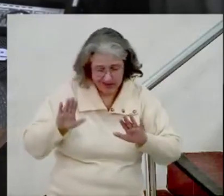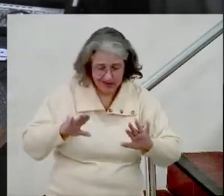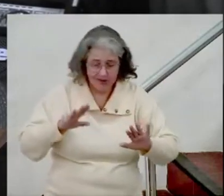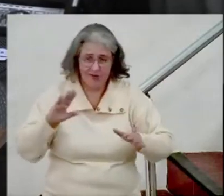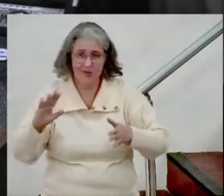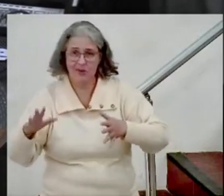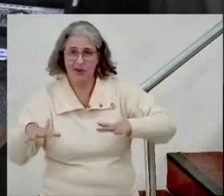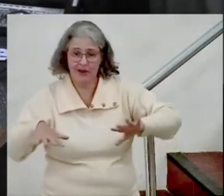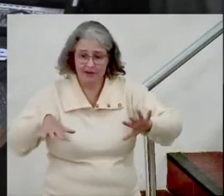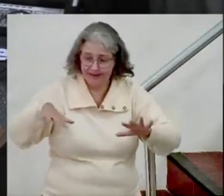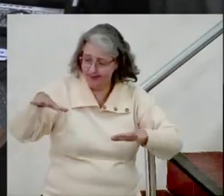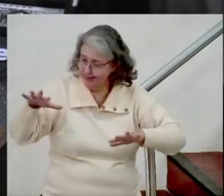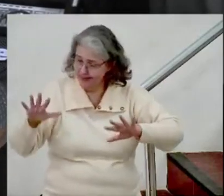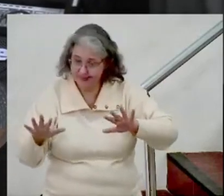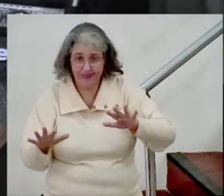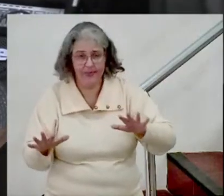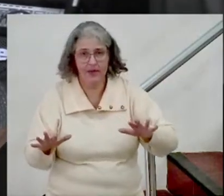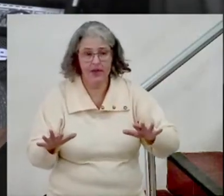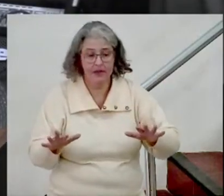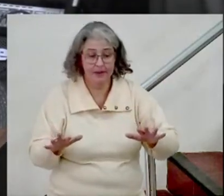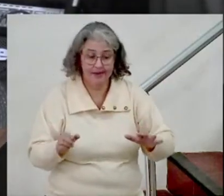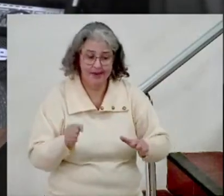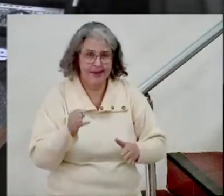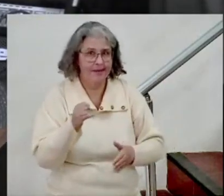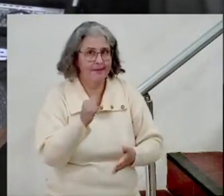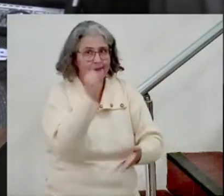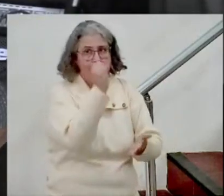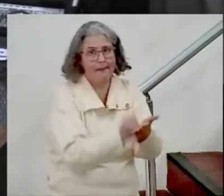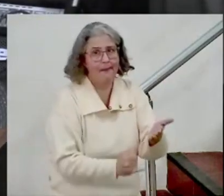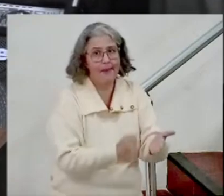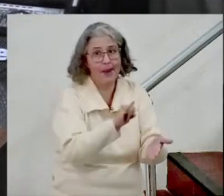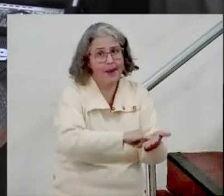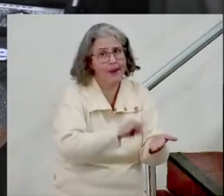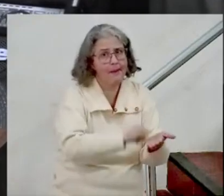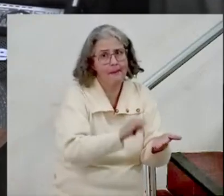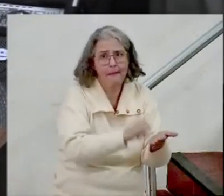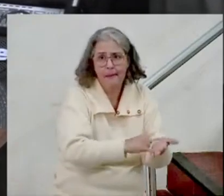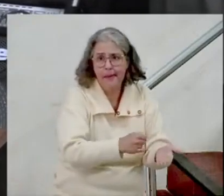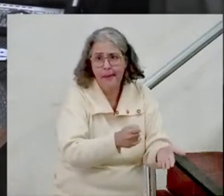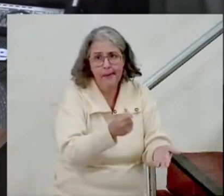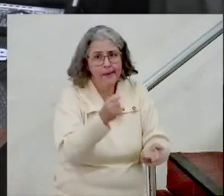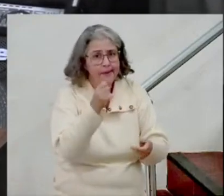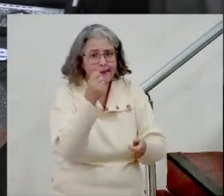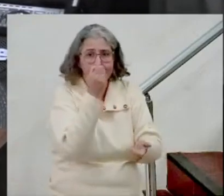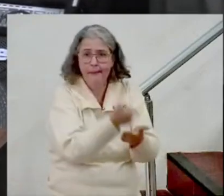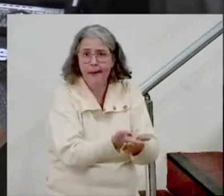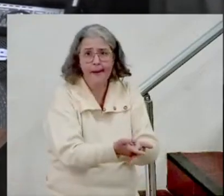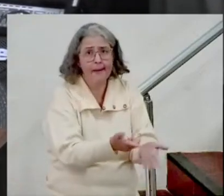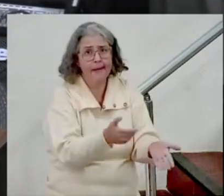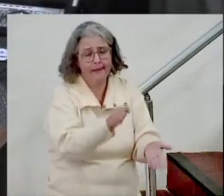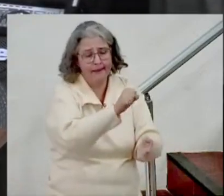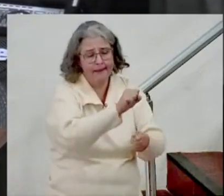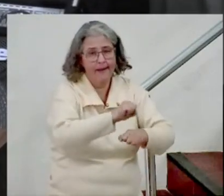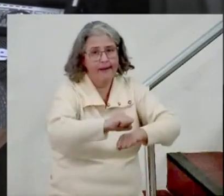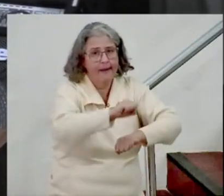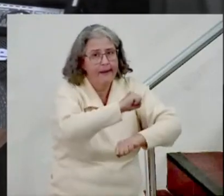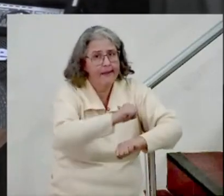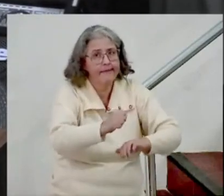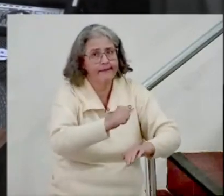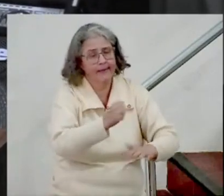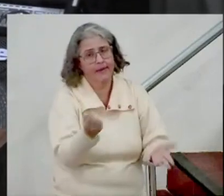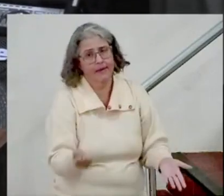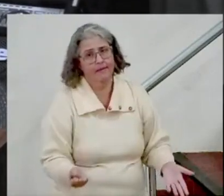internacional conturbado, pagando imposto para os assírios, quando na verdade tudo o que eles deveriam fazer era confiar no